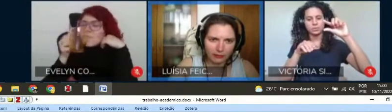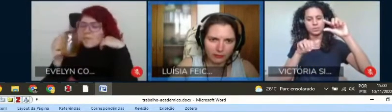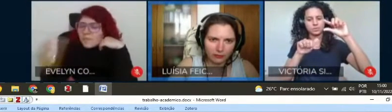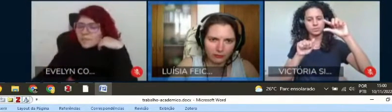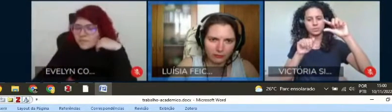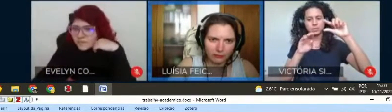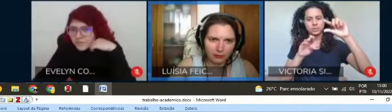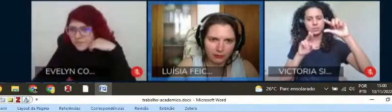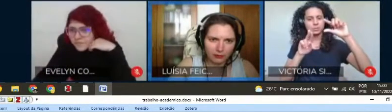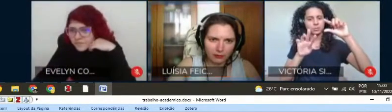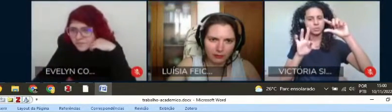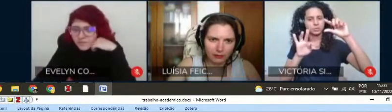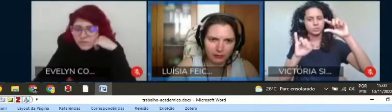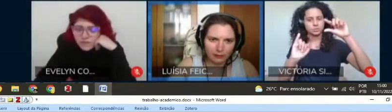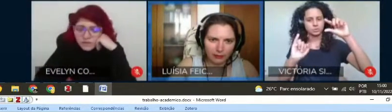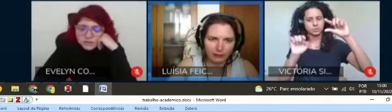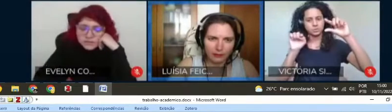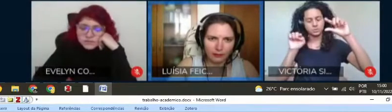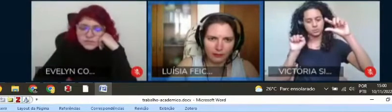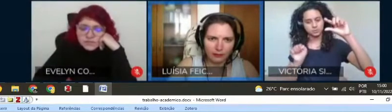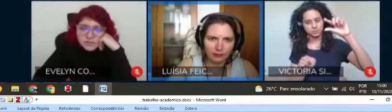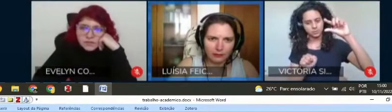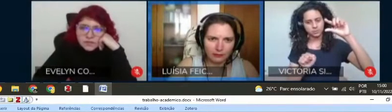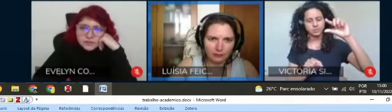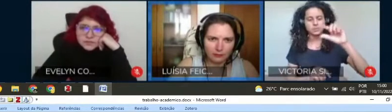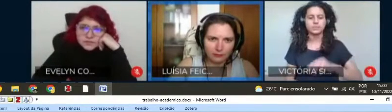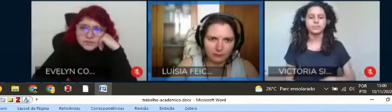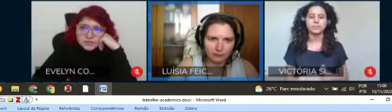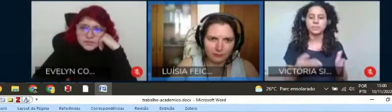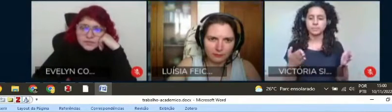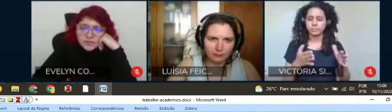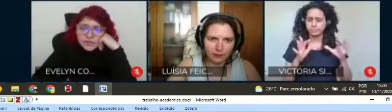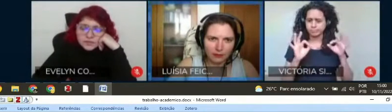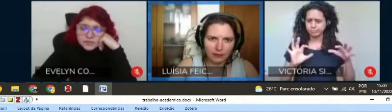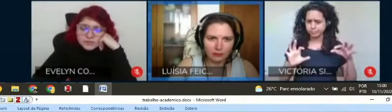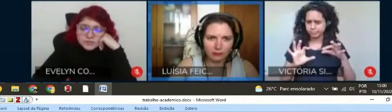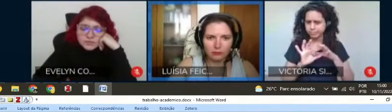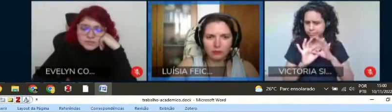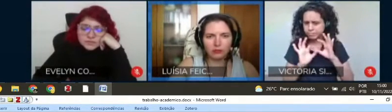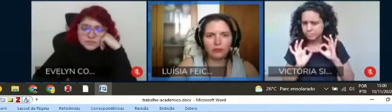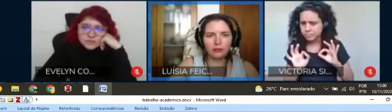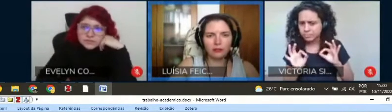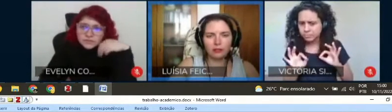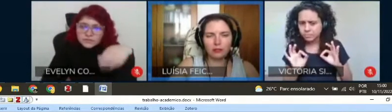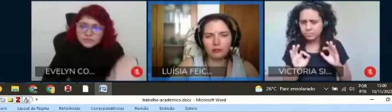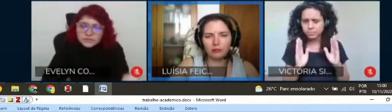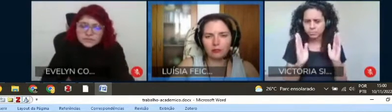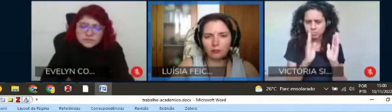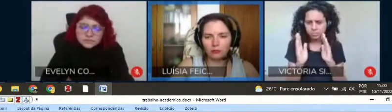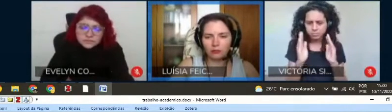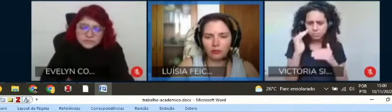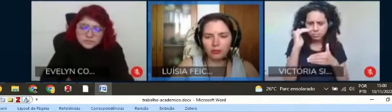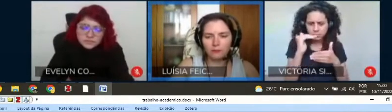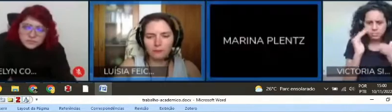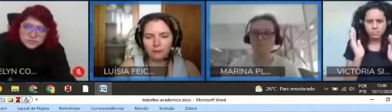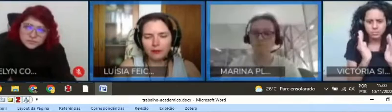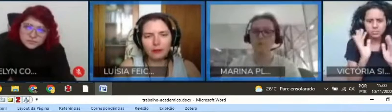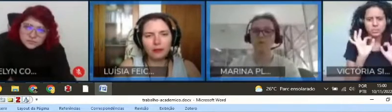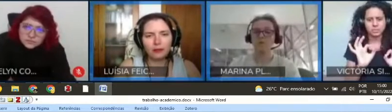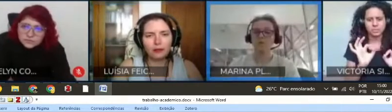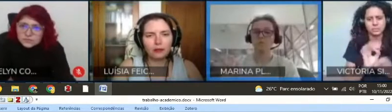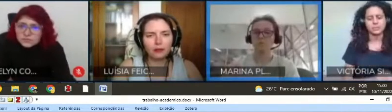aos parágrafos. Daí tá, agora sim. Tá onde te ver. Então aqui eu tenho o